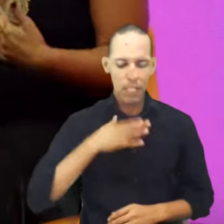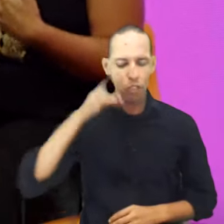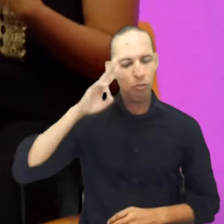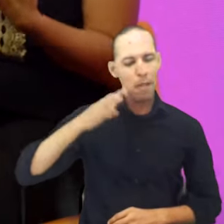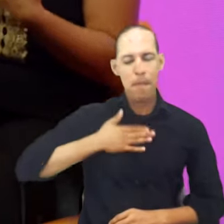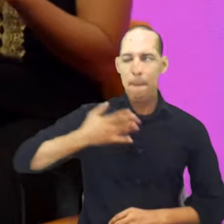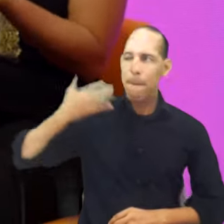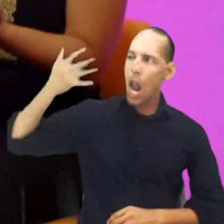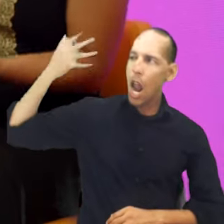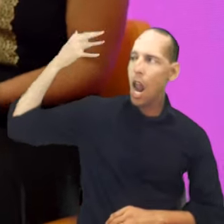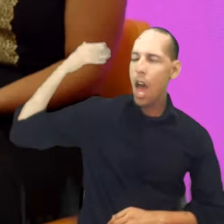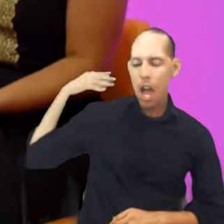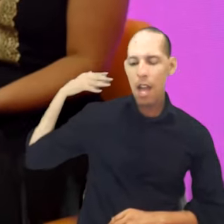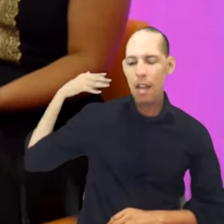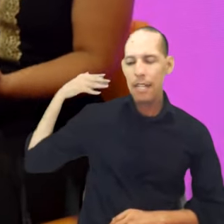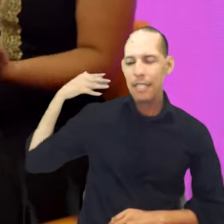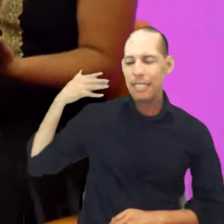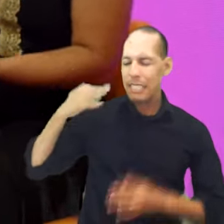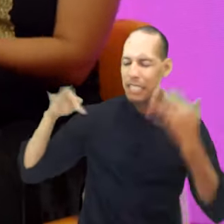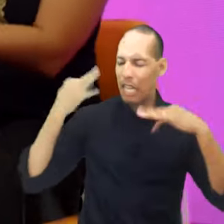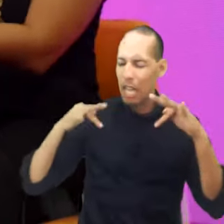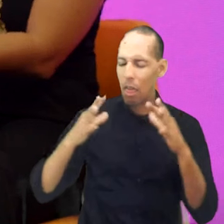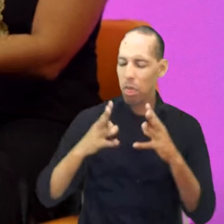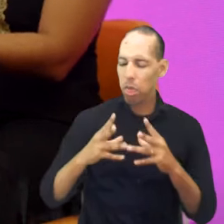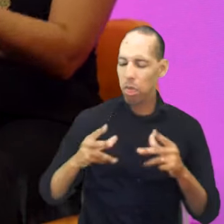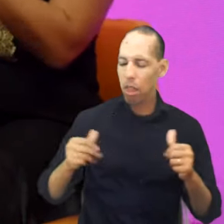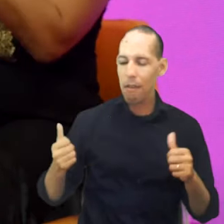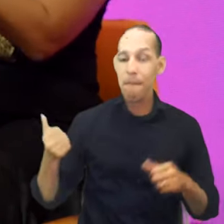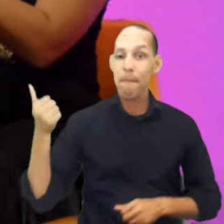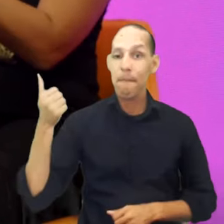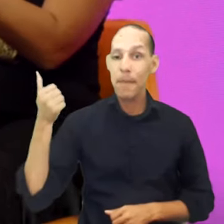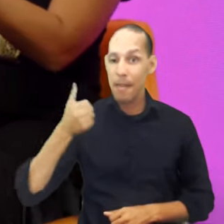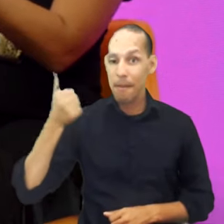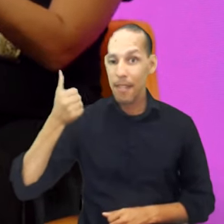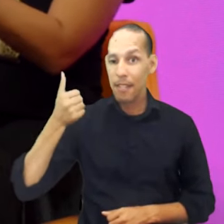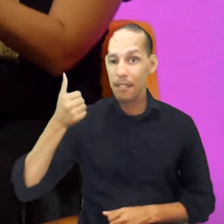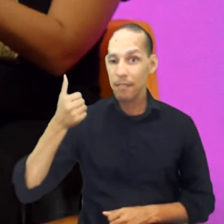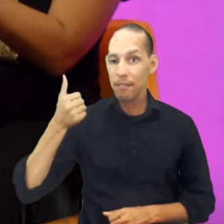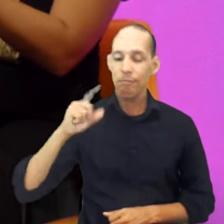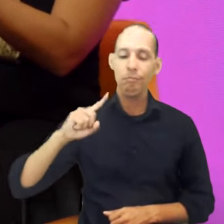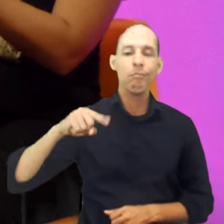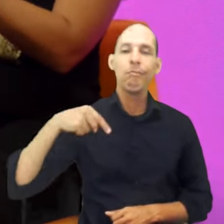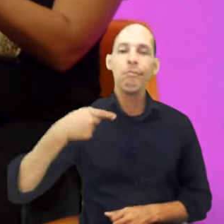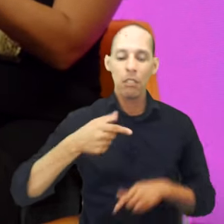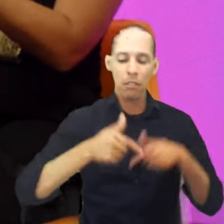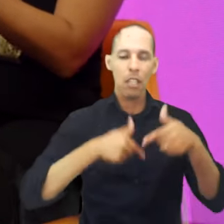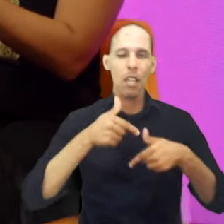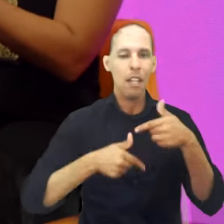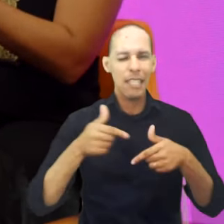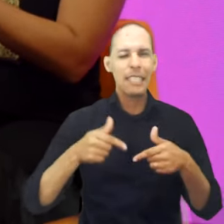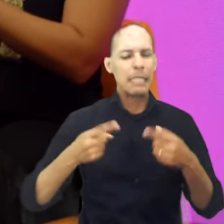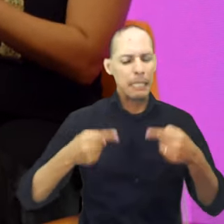história, olhar, curar cada ferida, antes mesmo de ir para uma tarefa